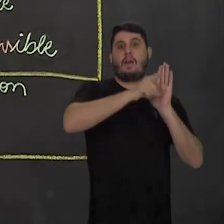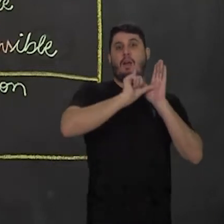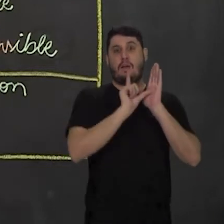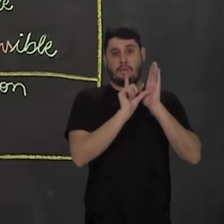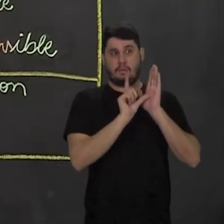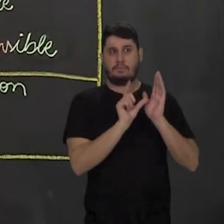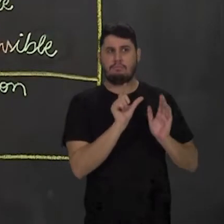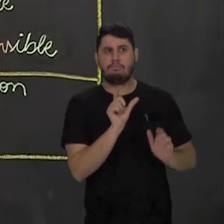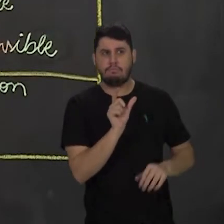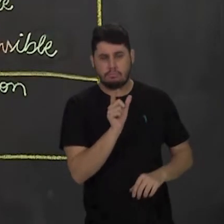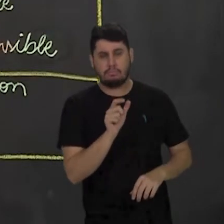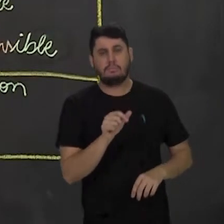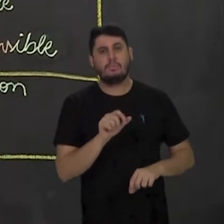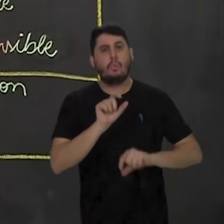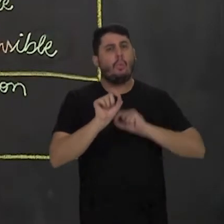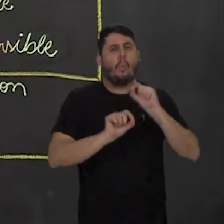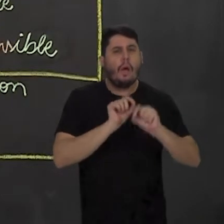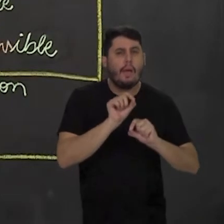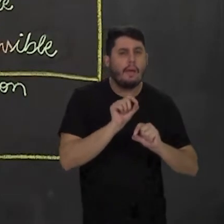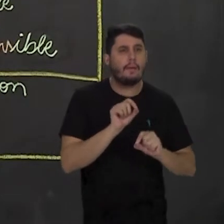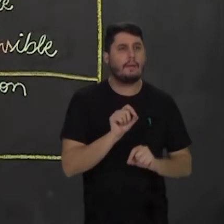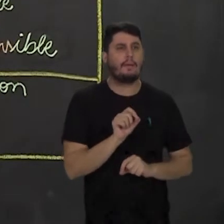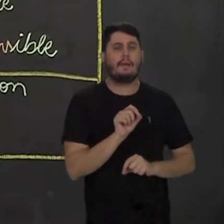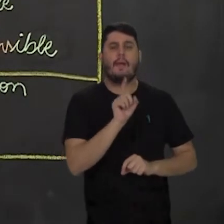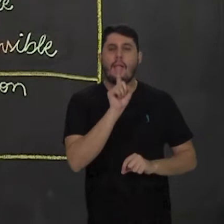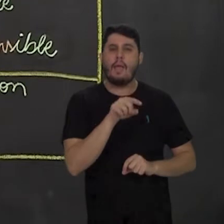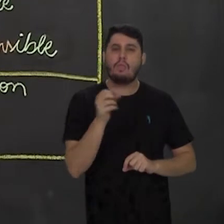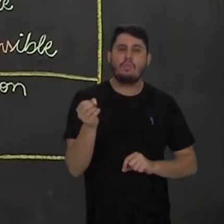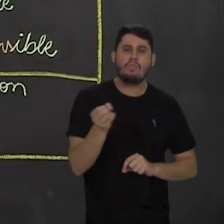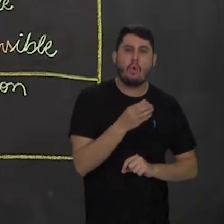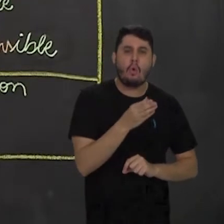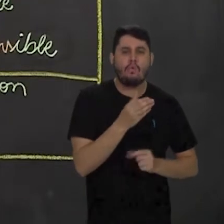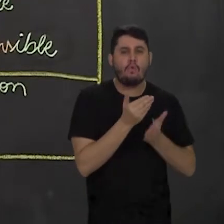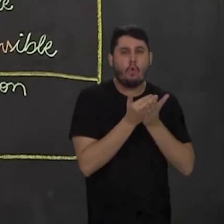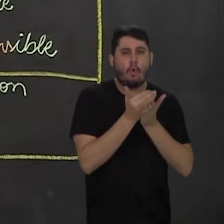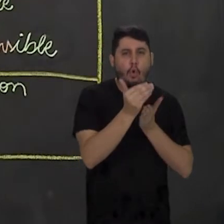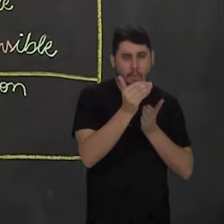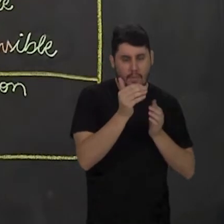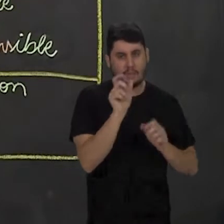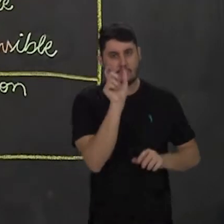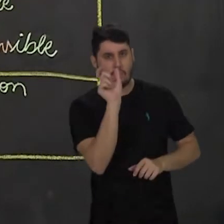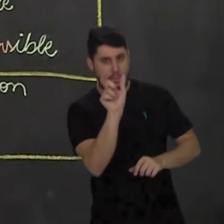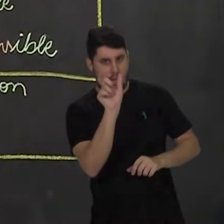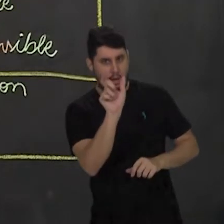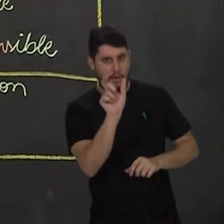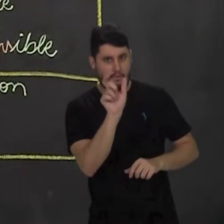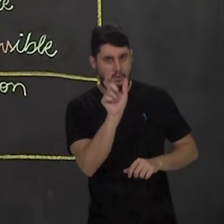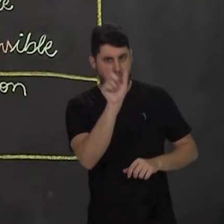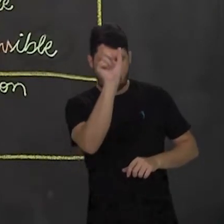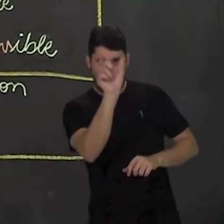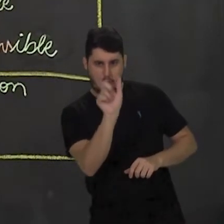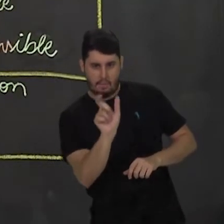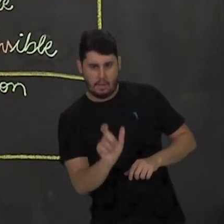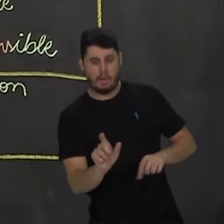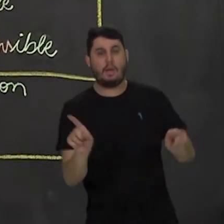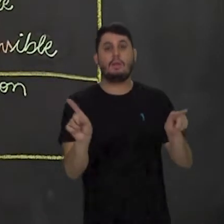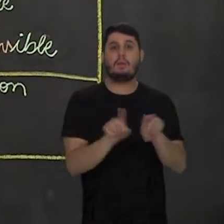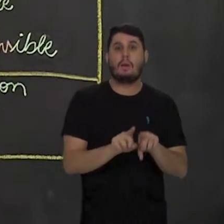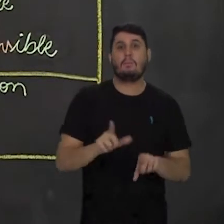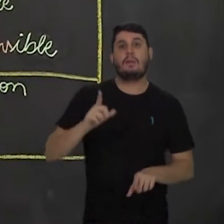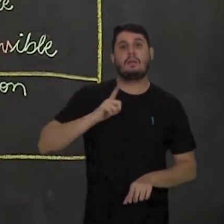um prefixo, que é uma partezinha nova no início de uma palavra, e também temos